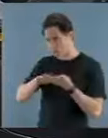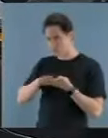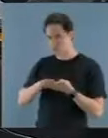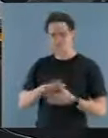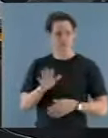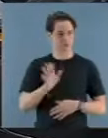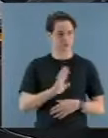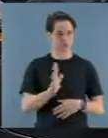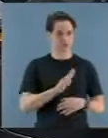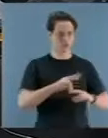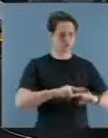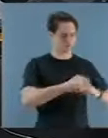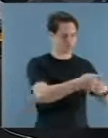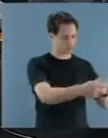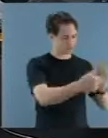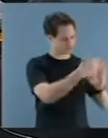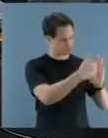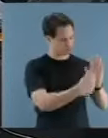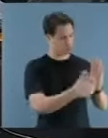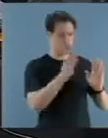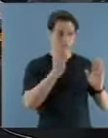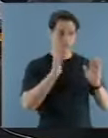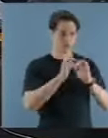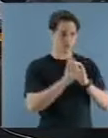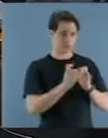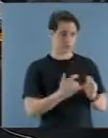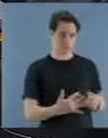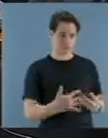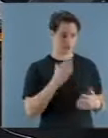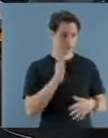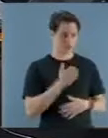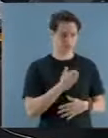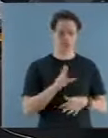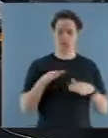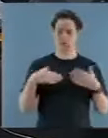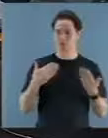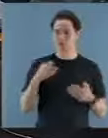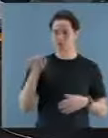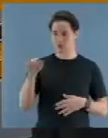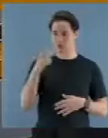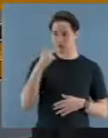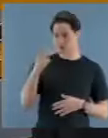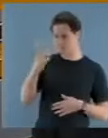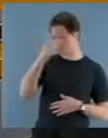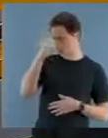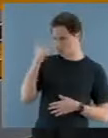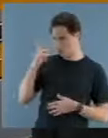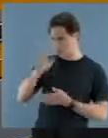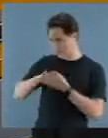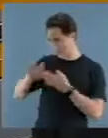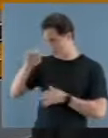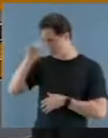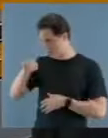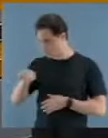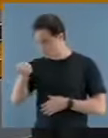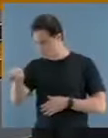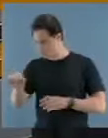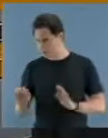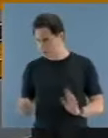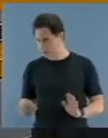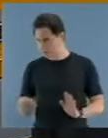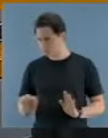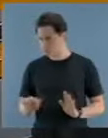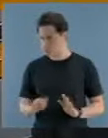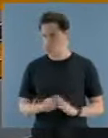movimentos estão aqui para ser esclarecido. Então, não como tem. Eu falei. O senhor está dizendo que ninguém ordenou essa grana toda passar pela sua conta, nem da